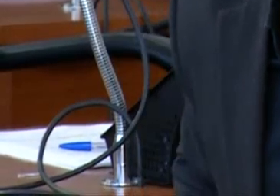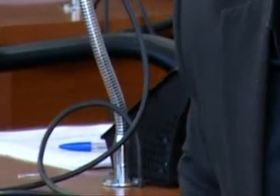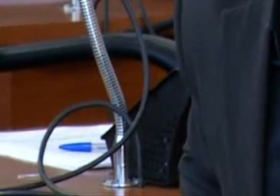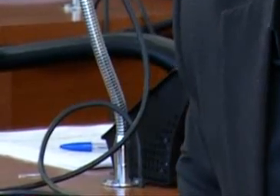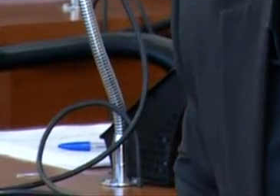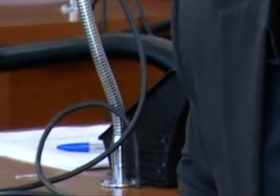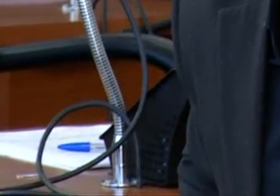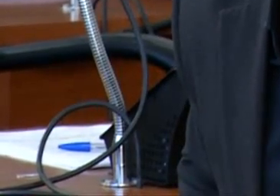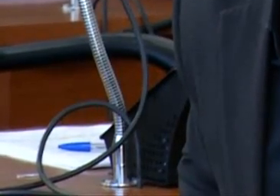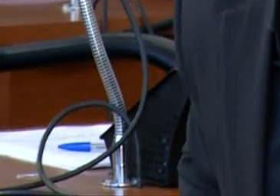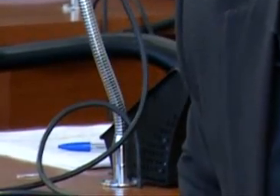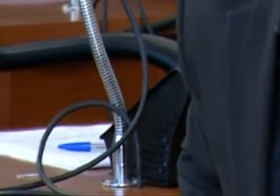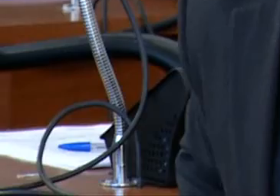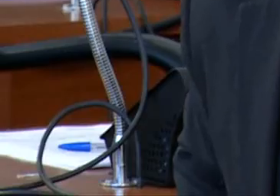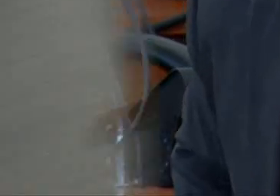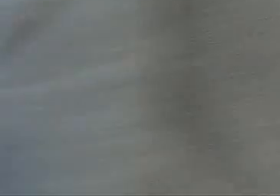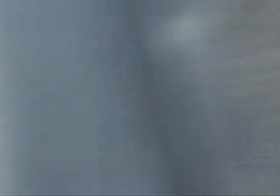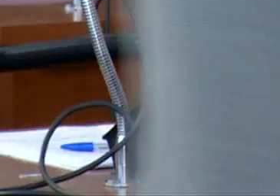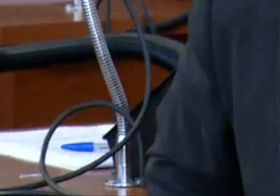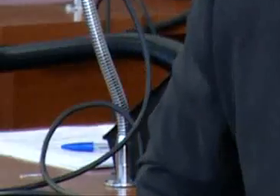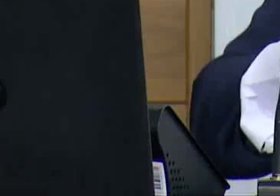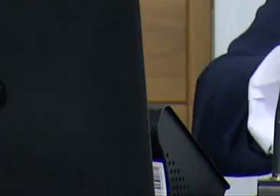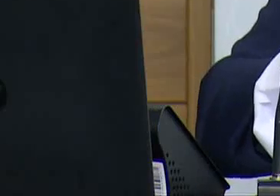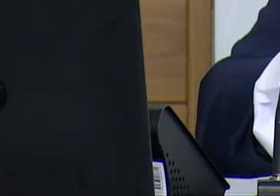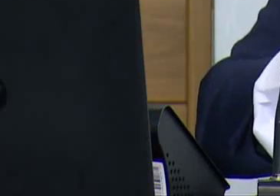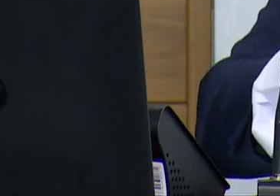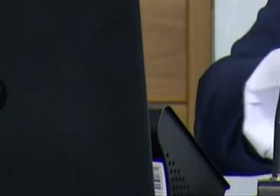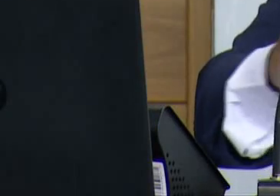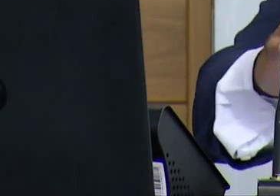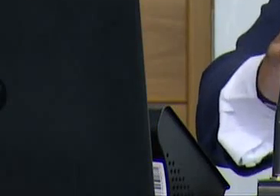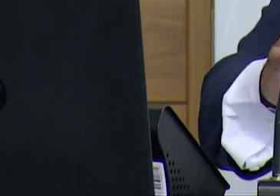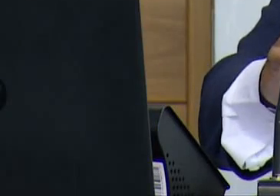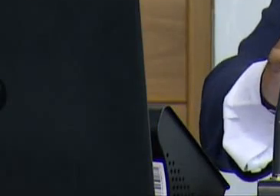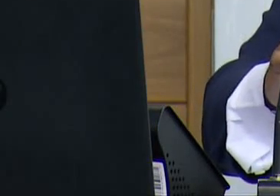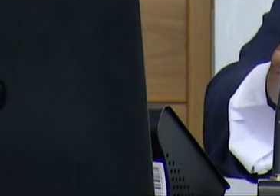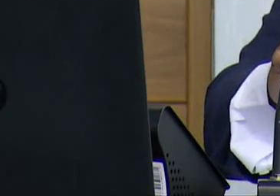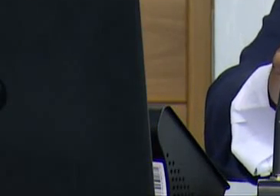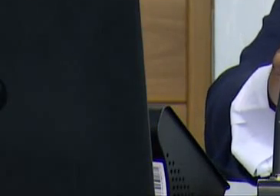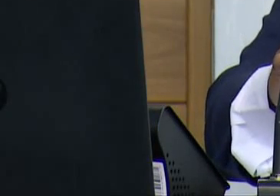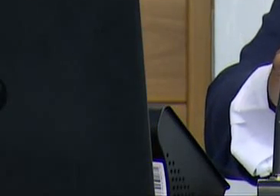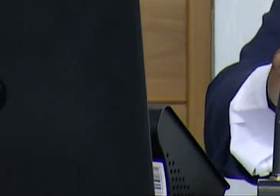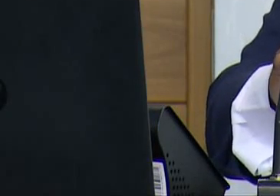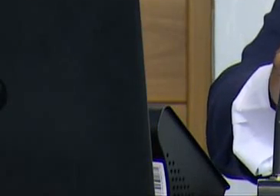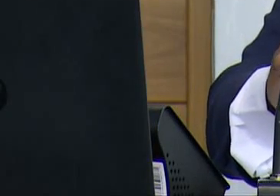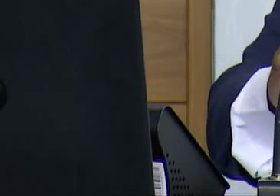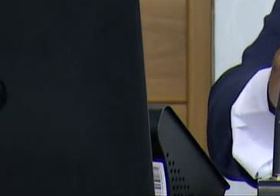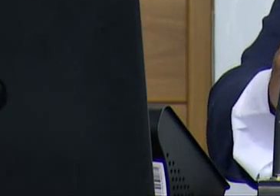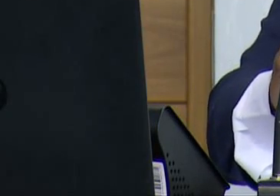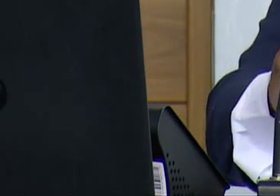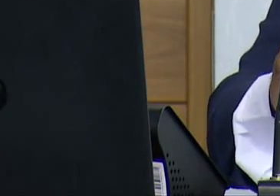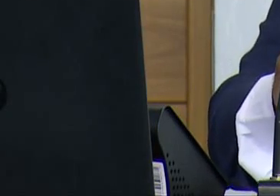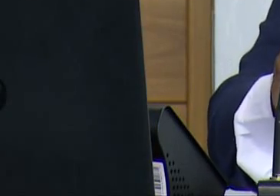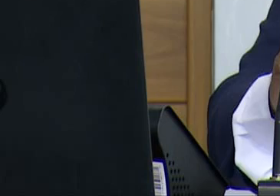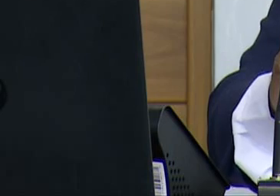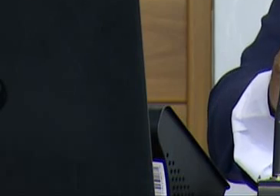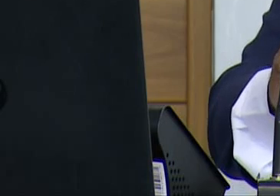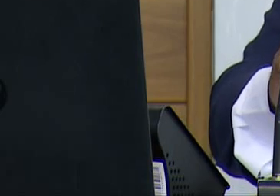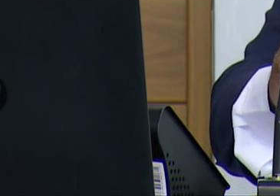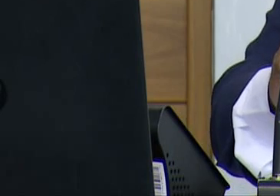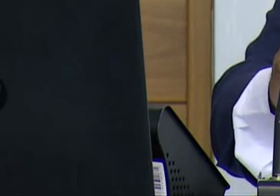Obrigado, vereador. Eu gostaria de cumprimentar o Elton Camilo